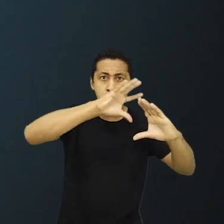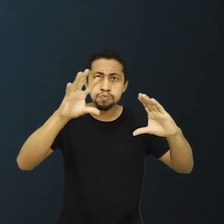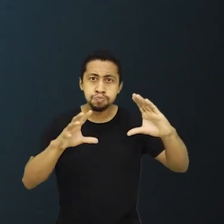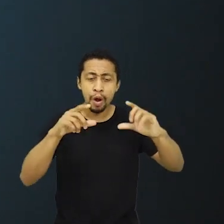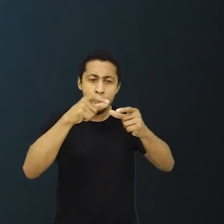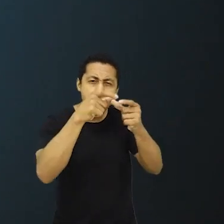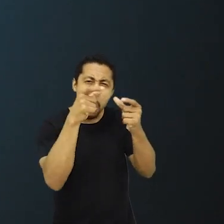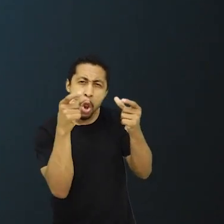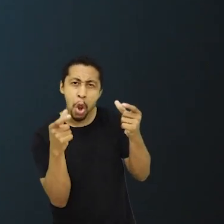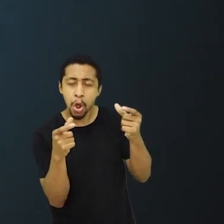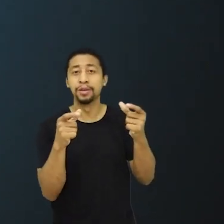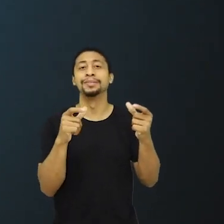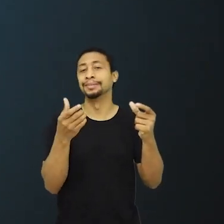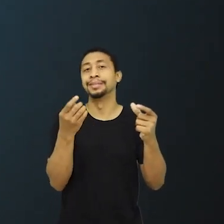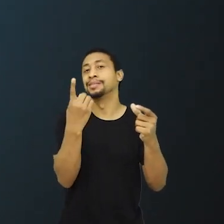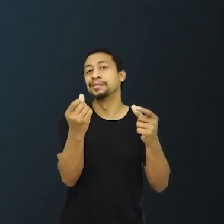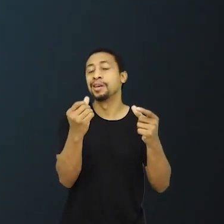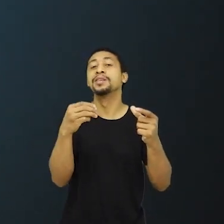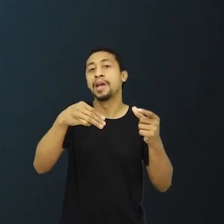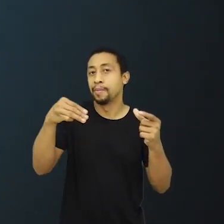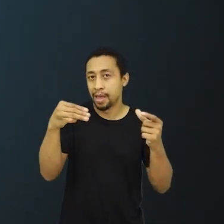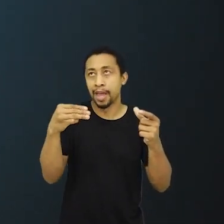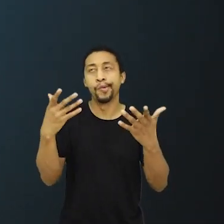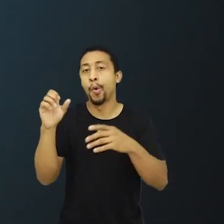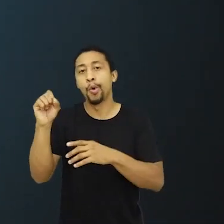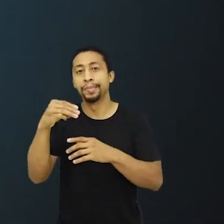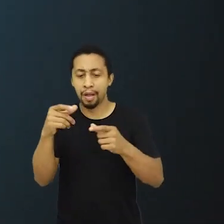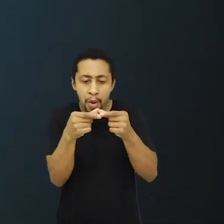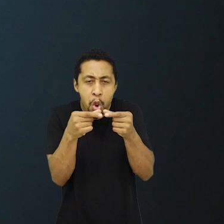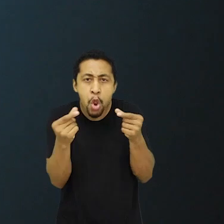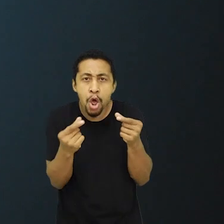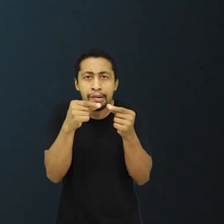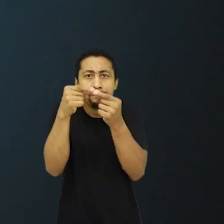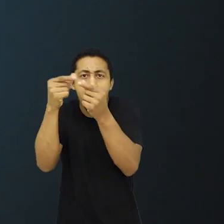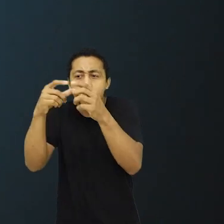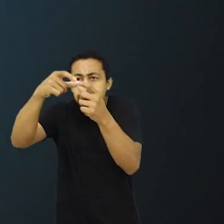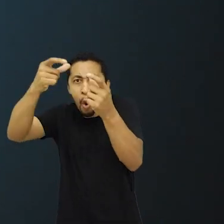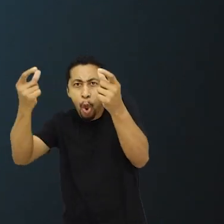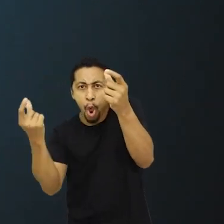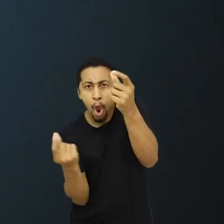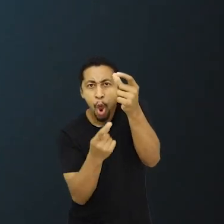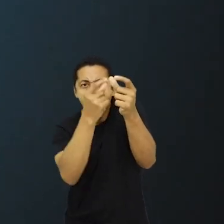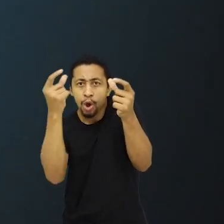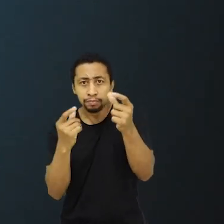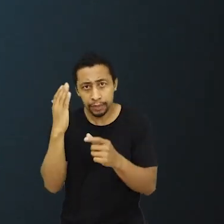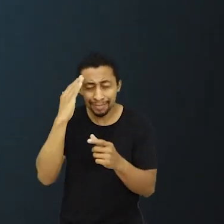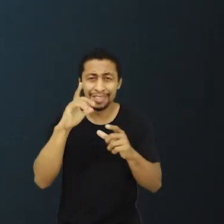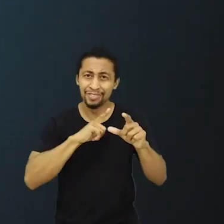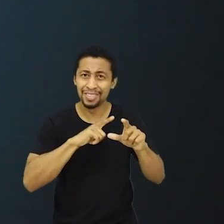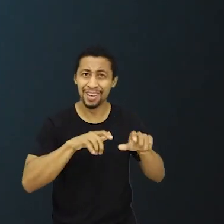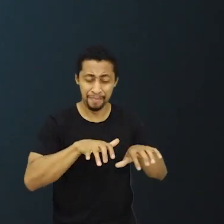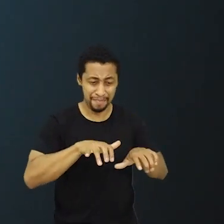películas, 16mm, 8mm, enfim, tinha um certo tanto de coisas. Tinha máquina de escrever, tinha câmera